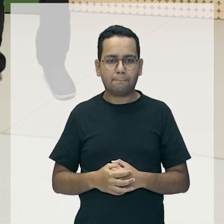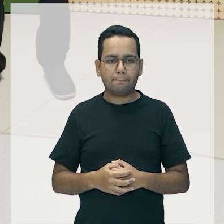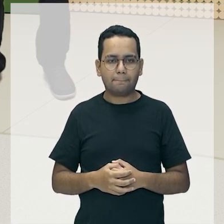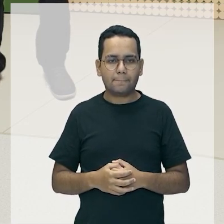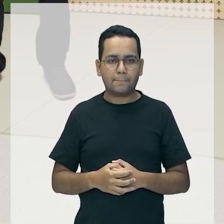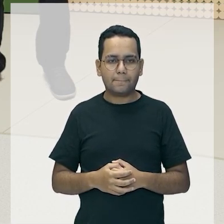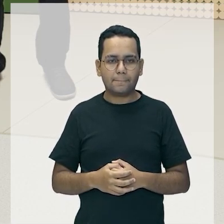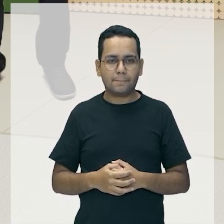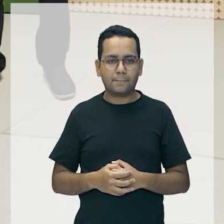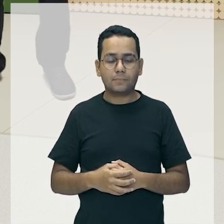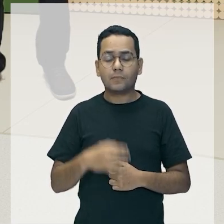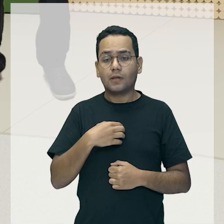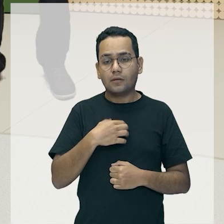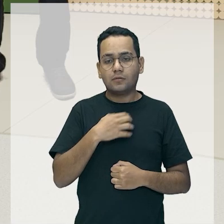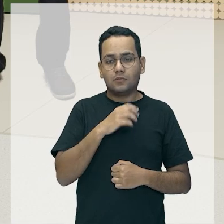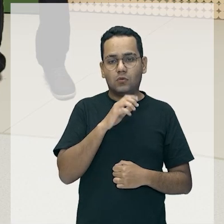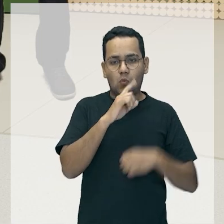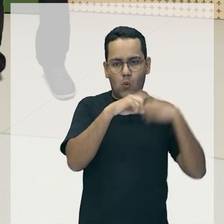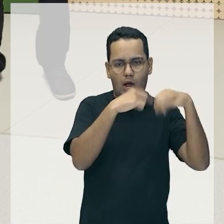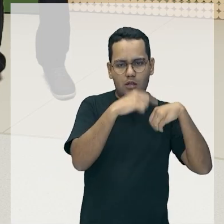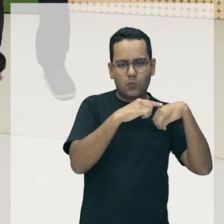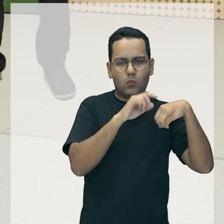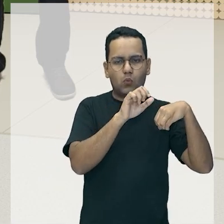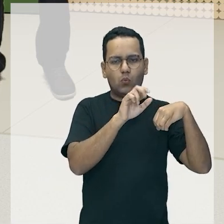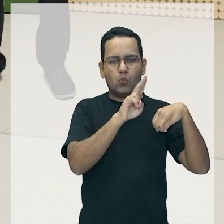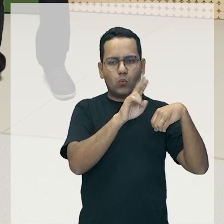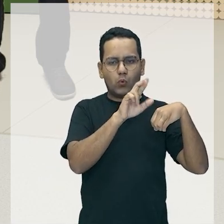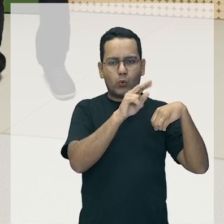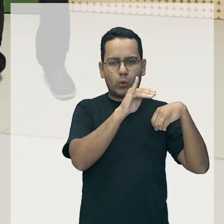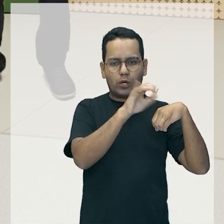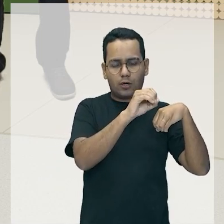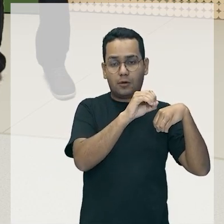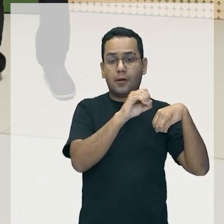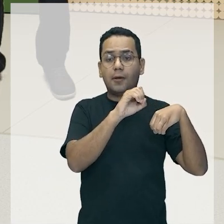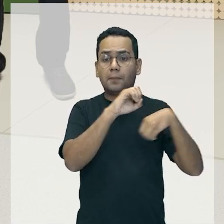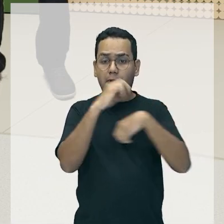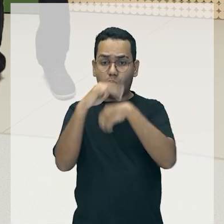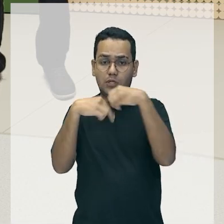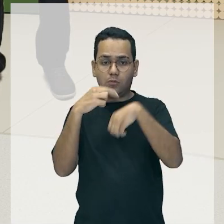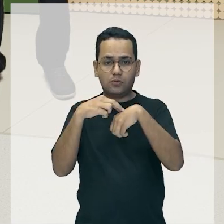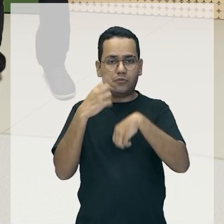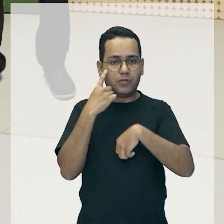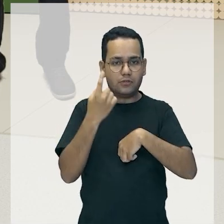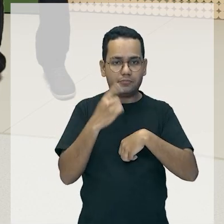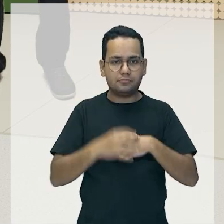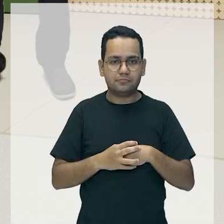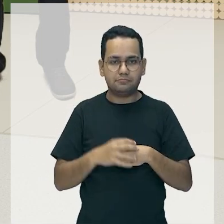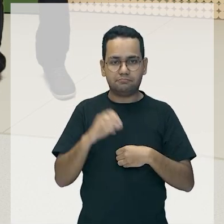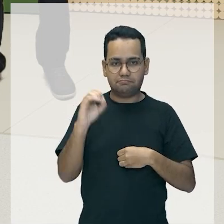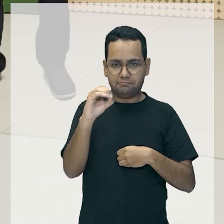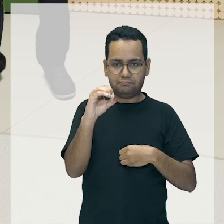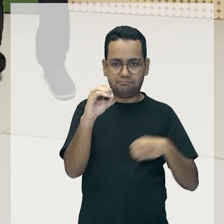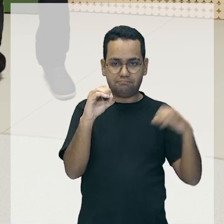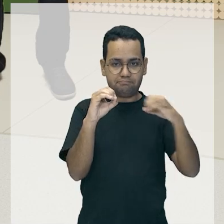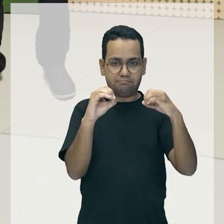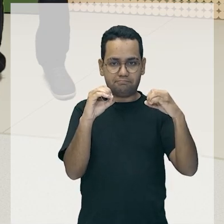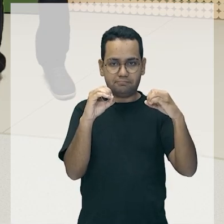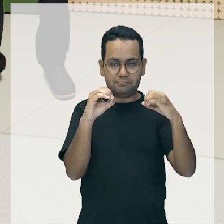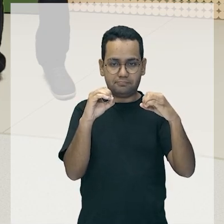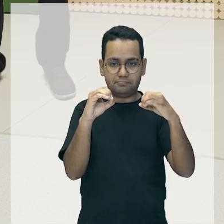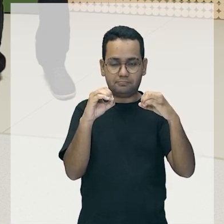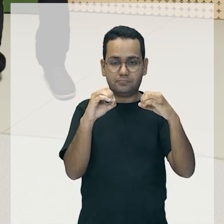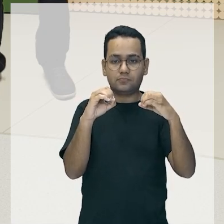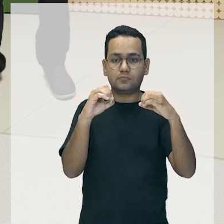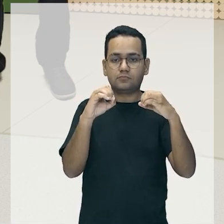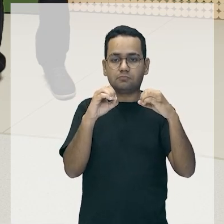um átomo de urânio por um nêutron, tá, pessoal? Então, quando eu atinjo aí, ó, olha só o que acontece com o urânio, ó, ele se